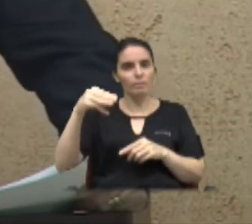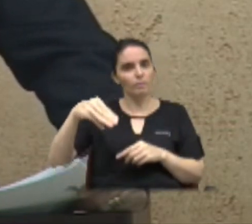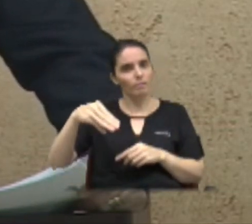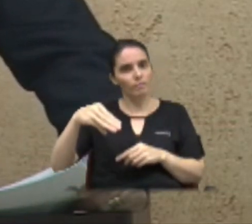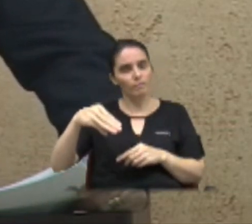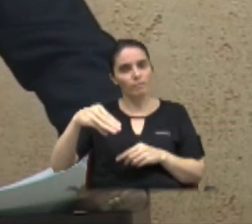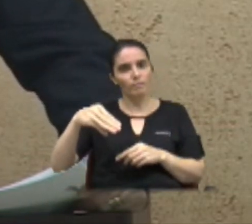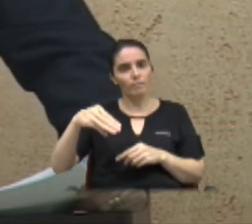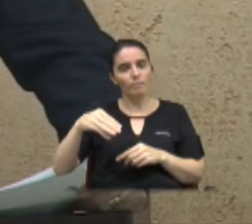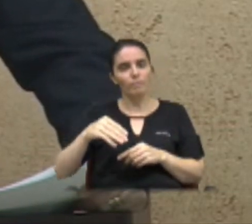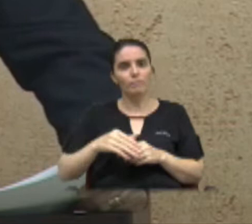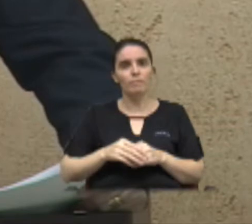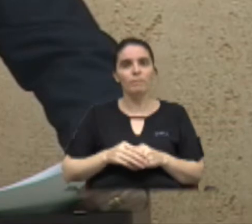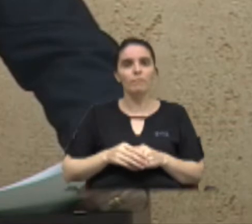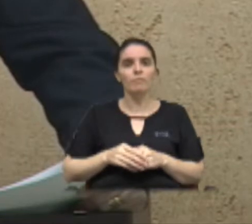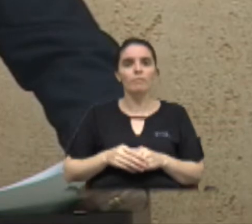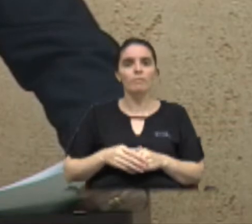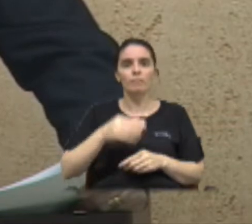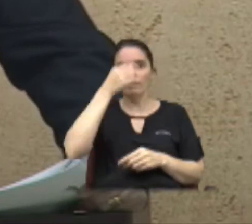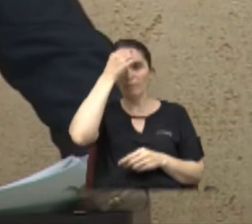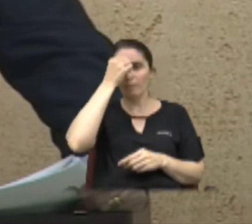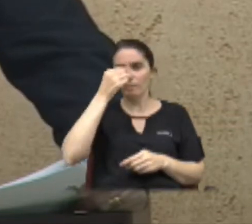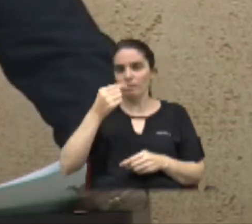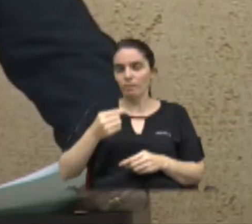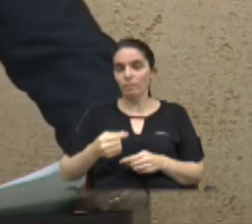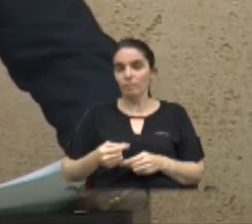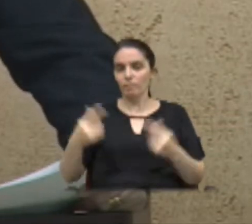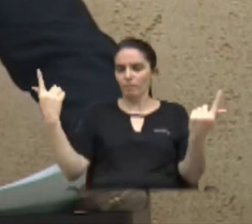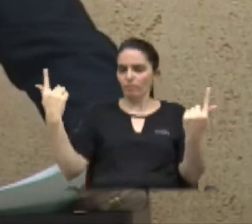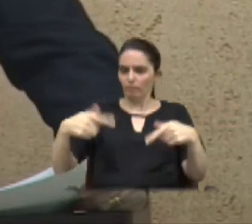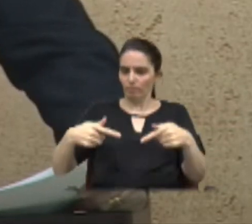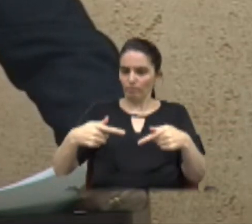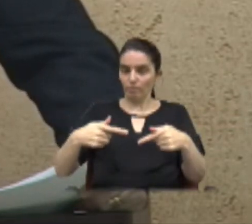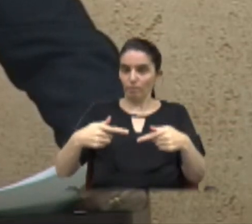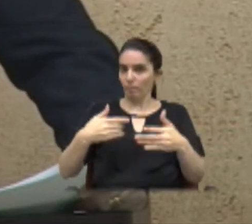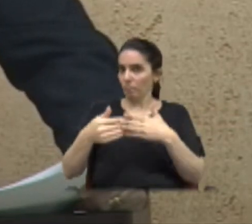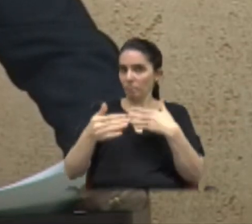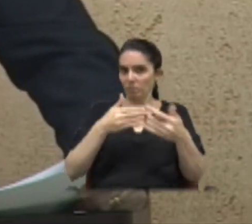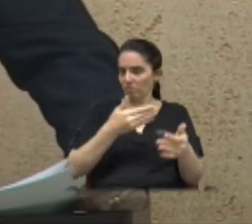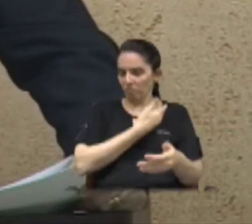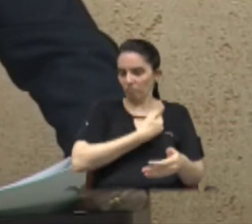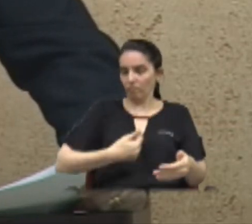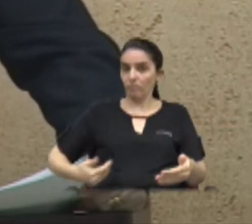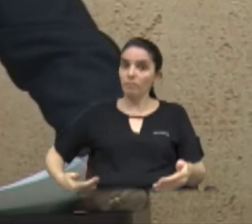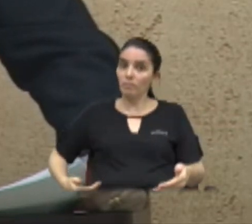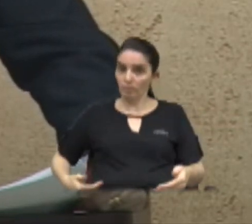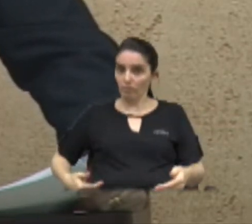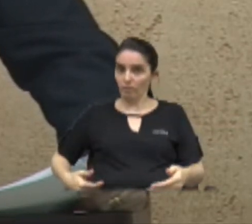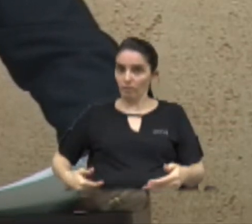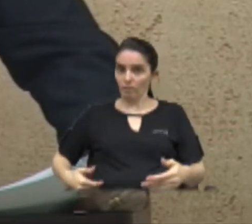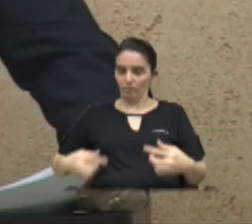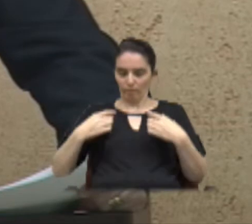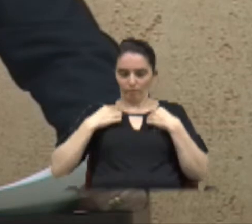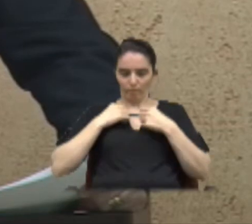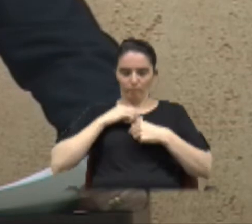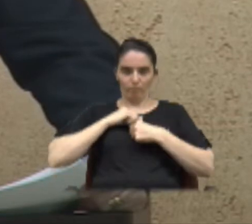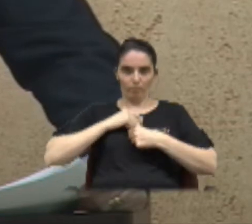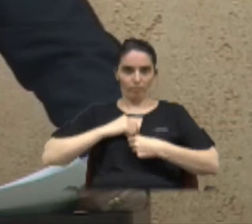desafiaria qualquer governante a vestir a farda e subir o morro,